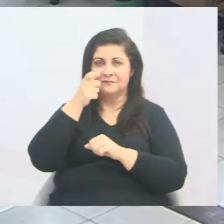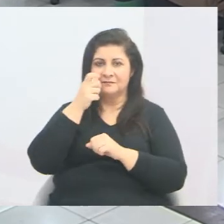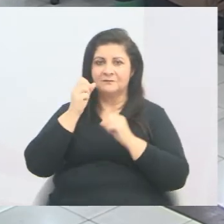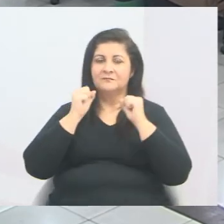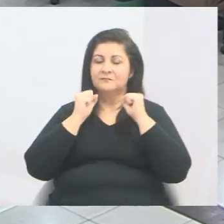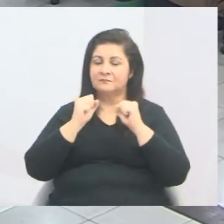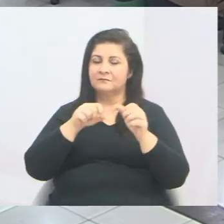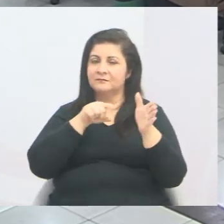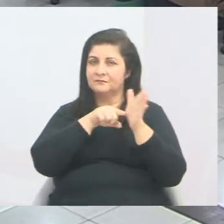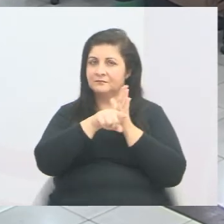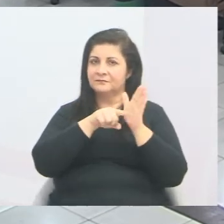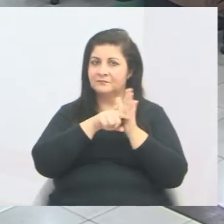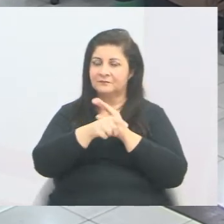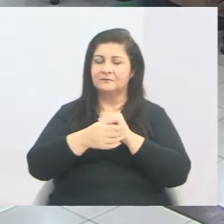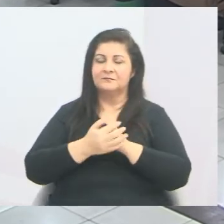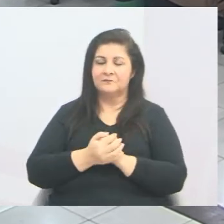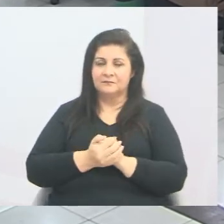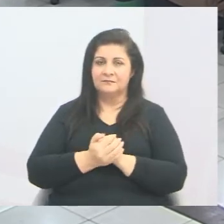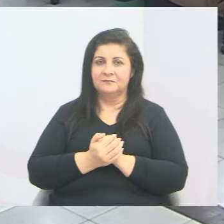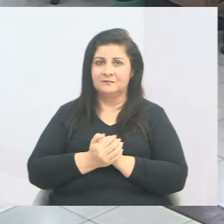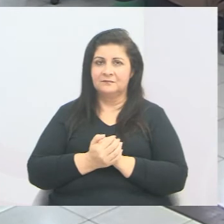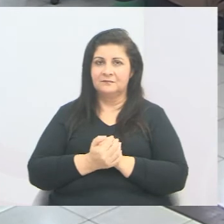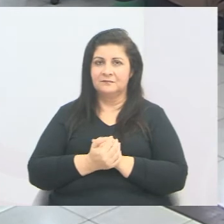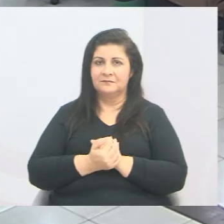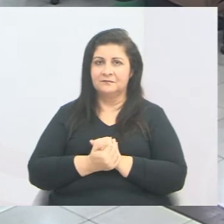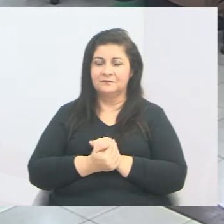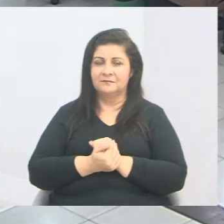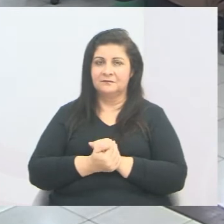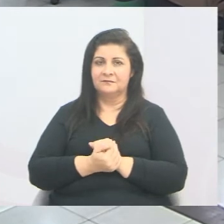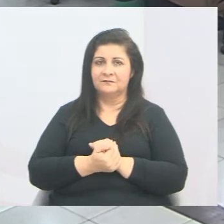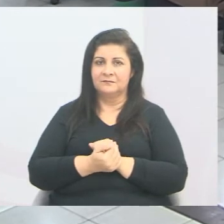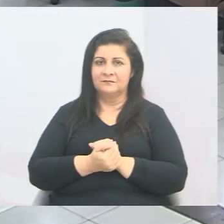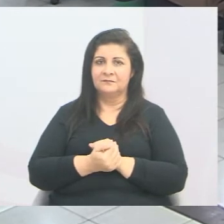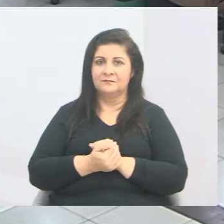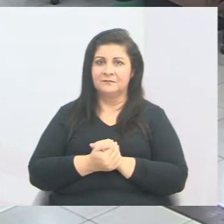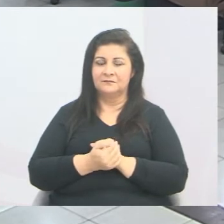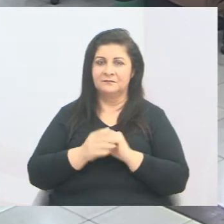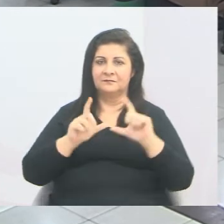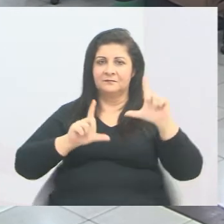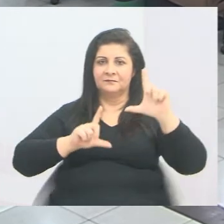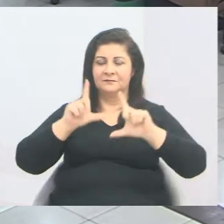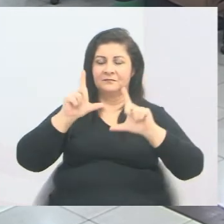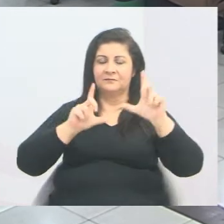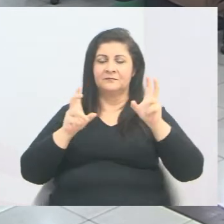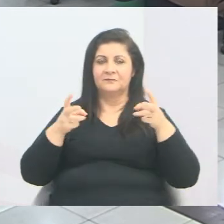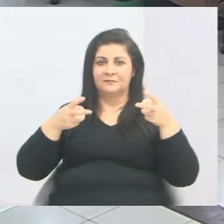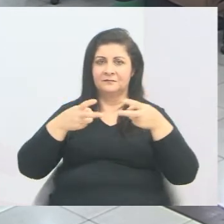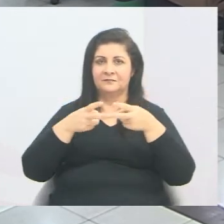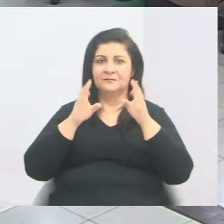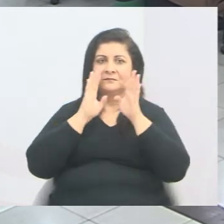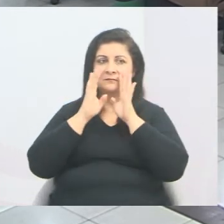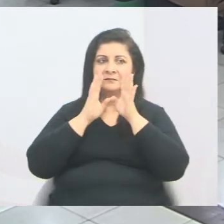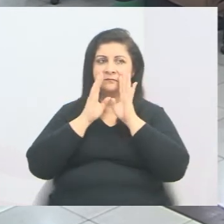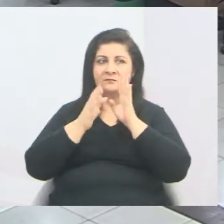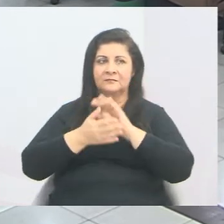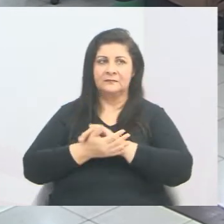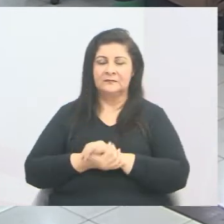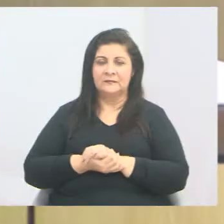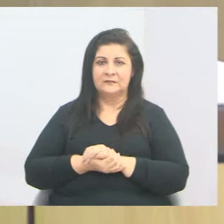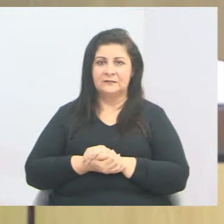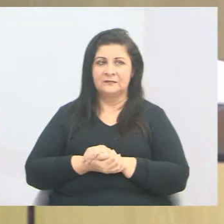enviar perguntas através das páginas da TV Câmara, no YouTube e no Facebook. E